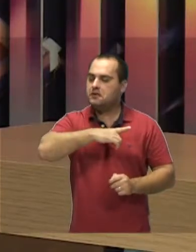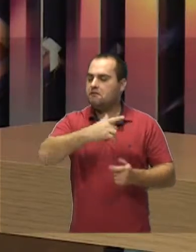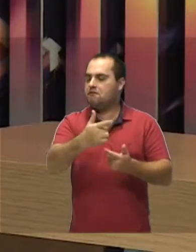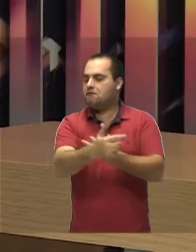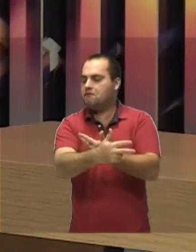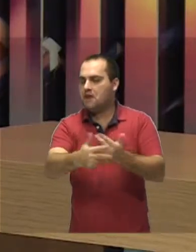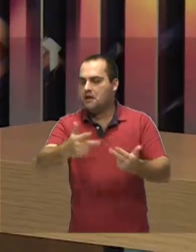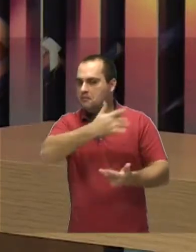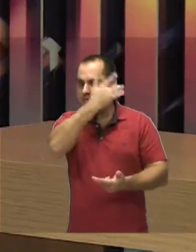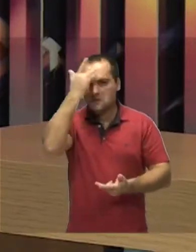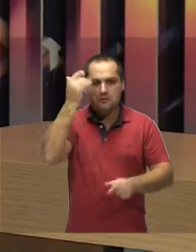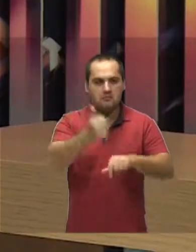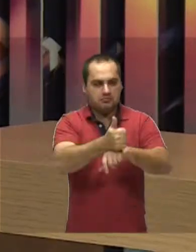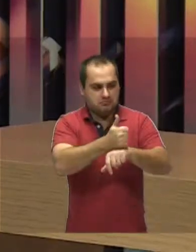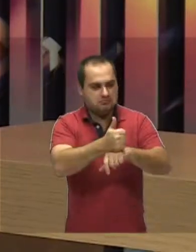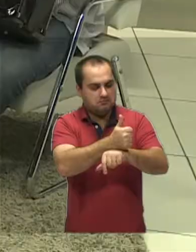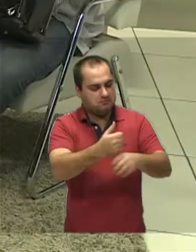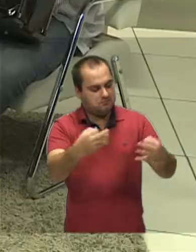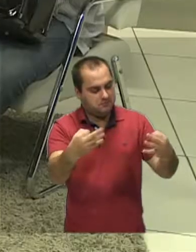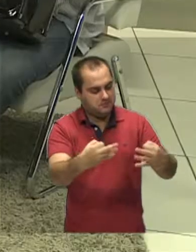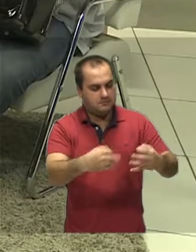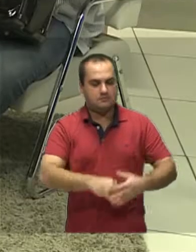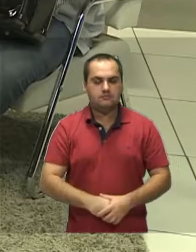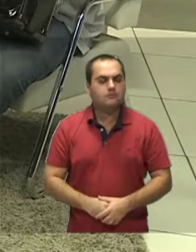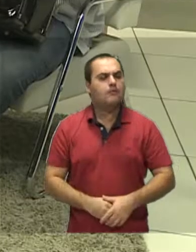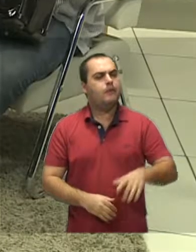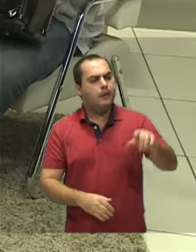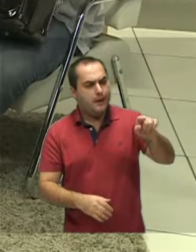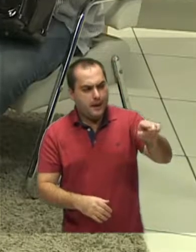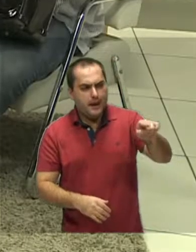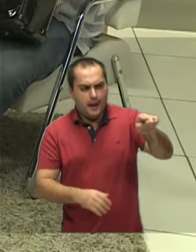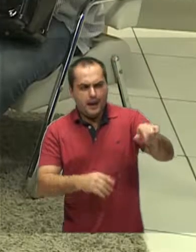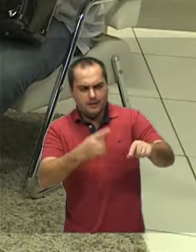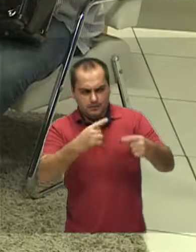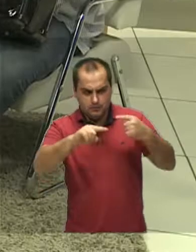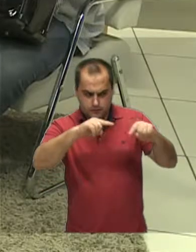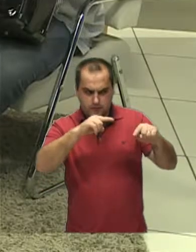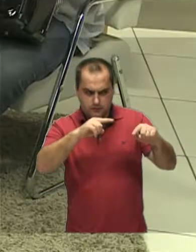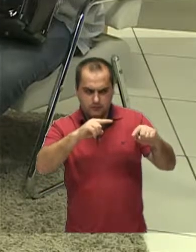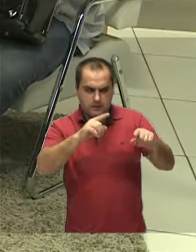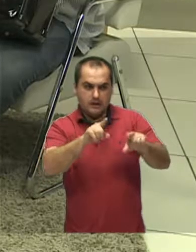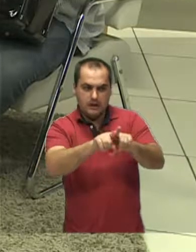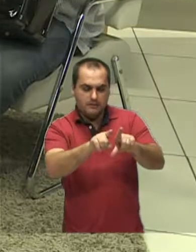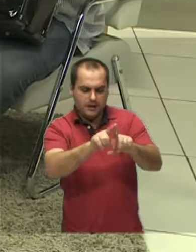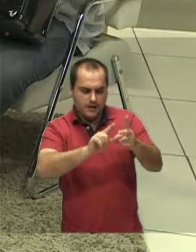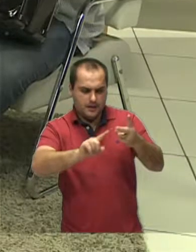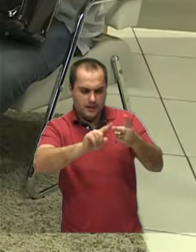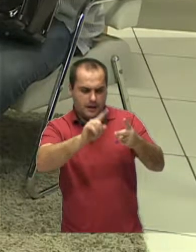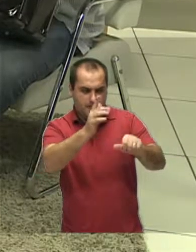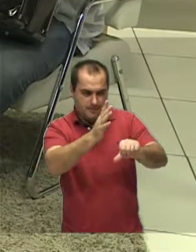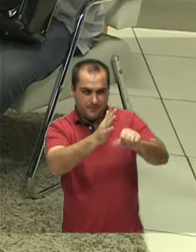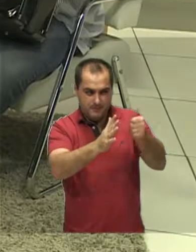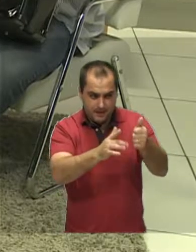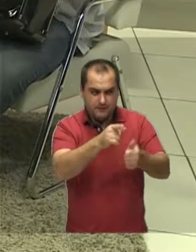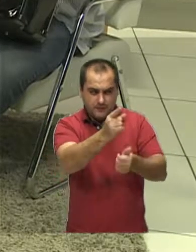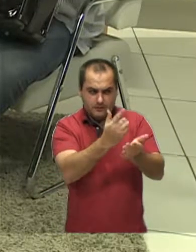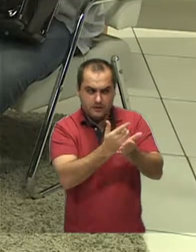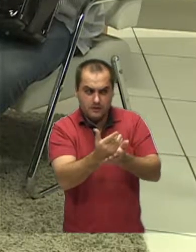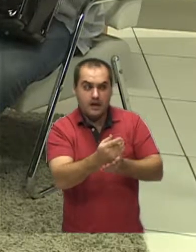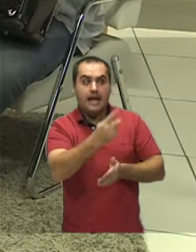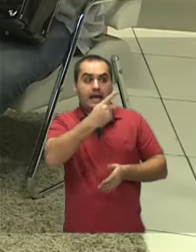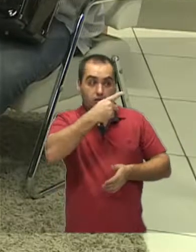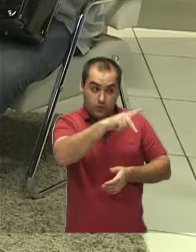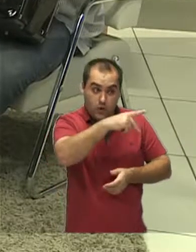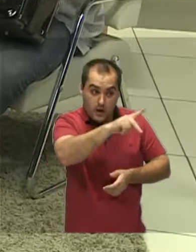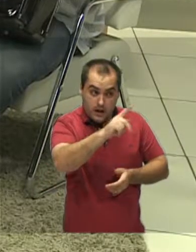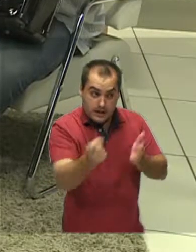né, Bruno? Bruno, essa música, ela e a primeira que você executou no início do bloco, elas são autorais, é isso? São